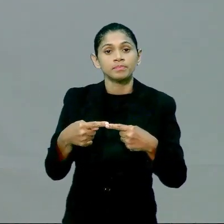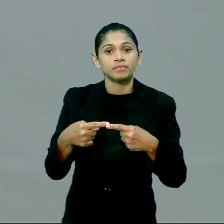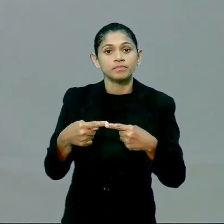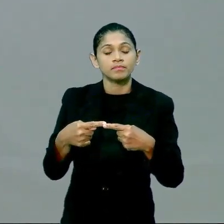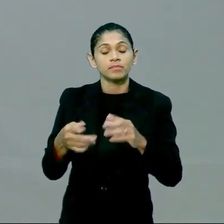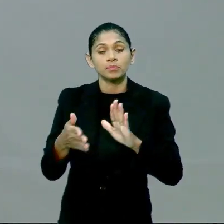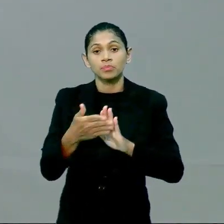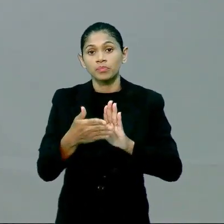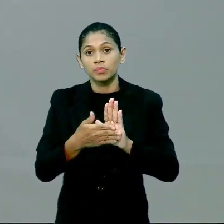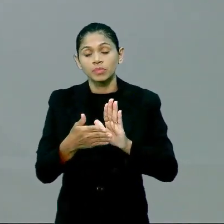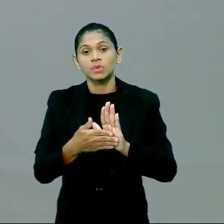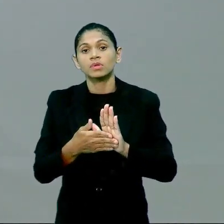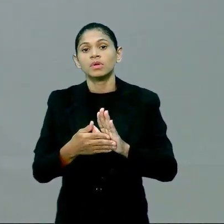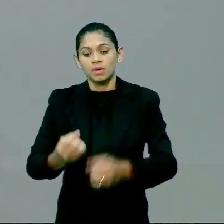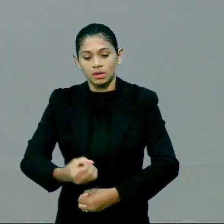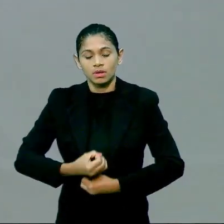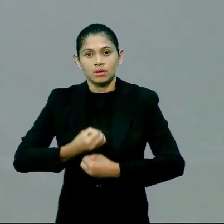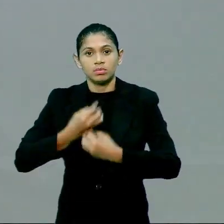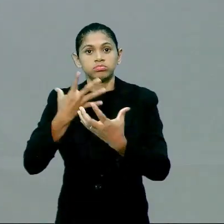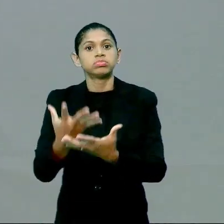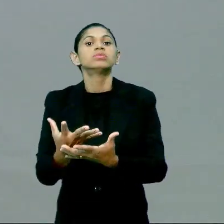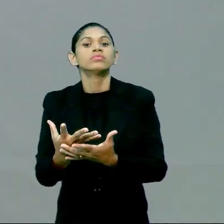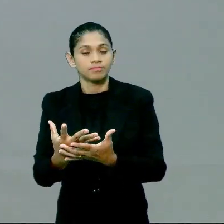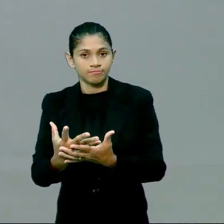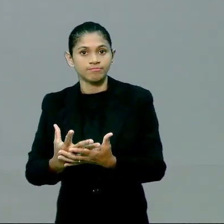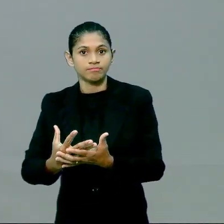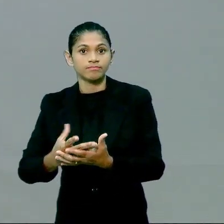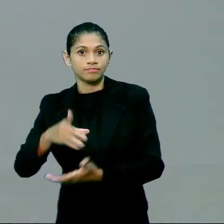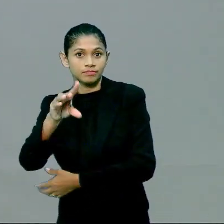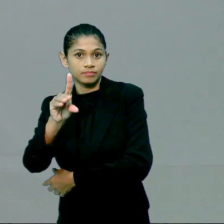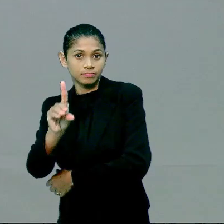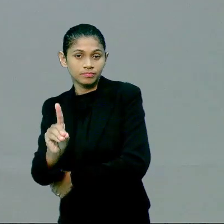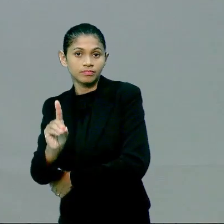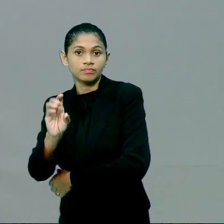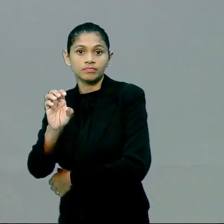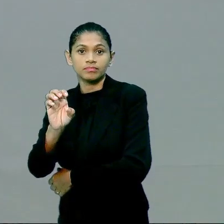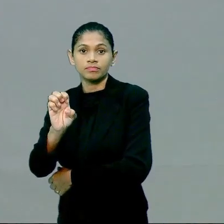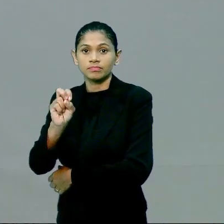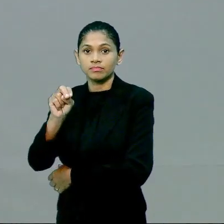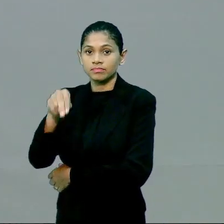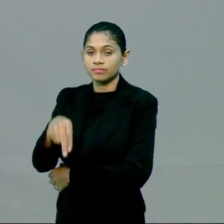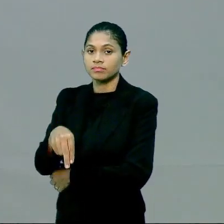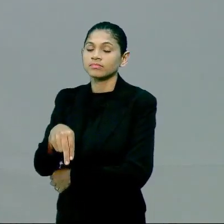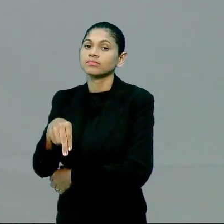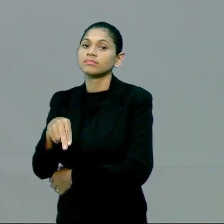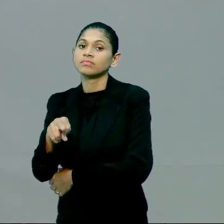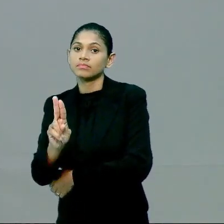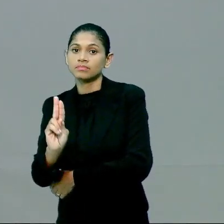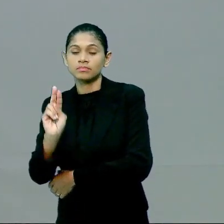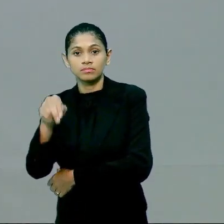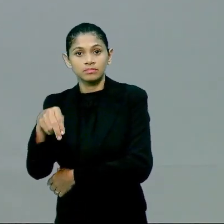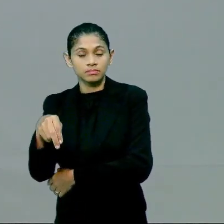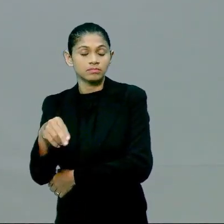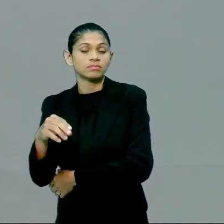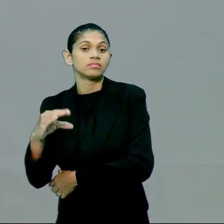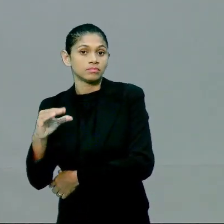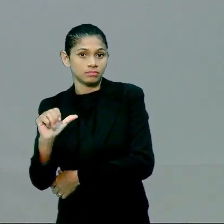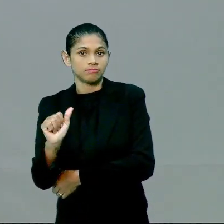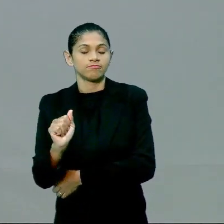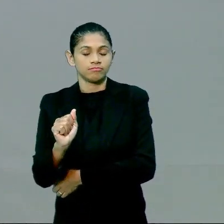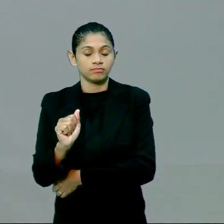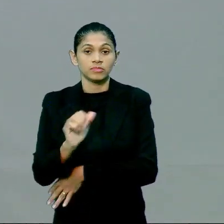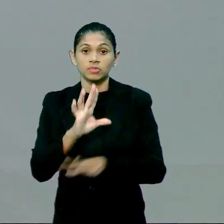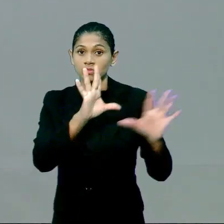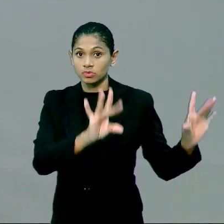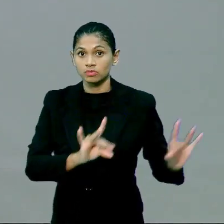dessa poesia de denúncia social, que é abolicionista, e para isso eu trouxe um vídeo para exemplificar. Esse vídeo se